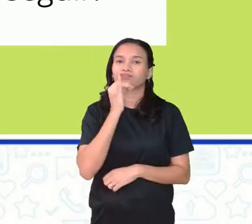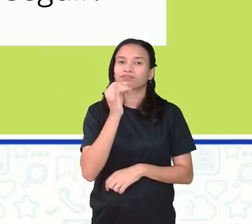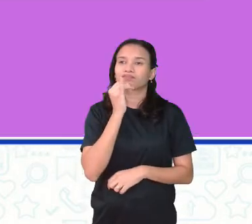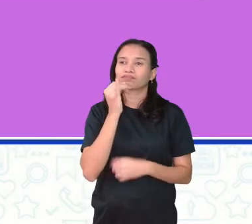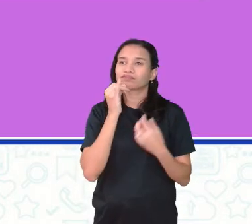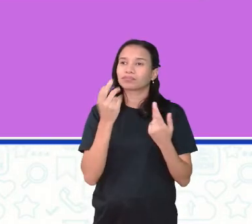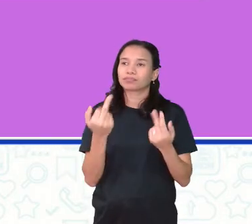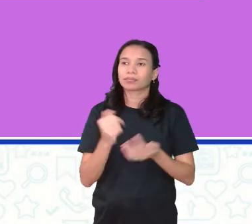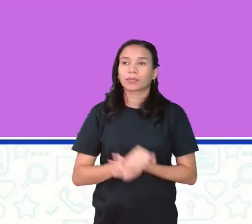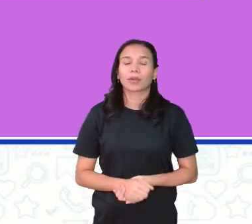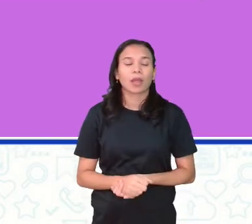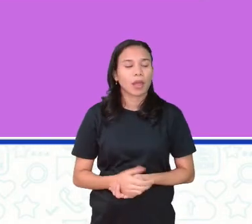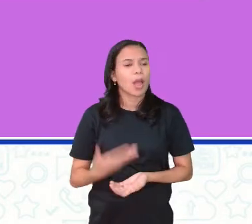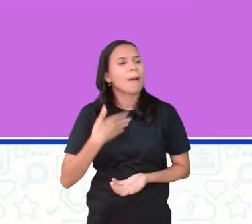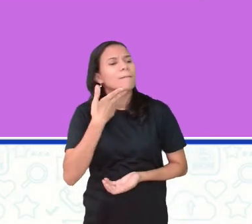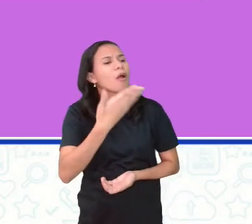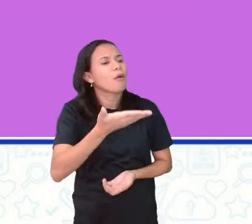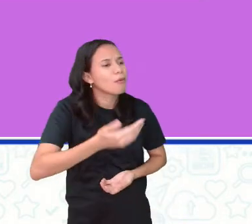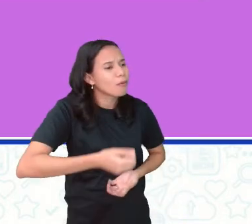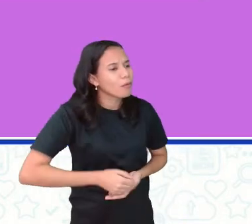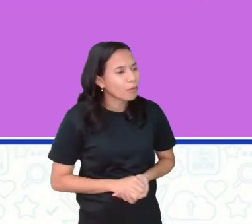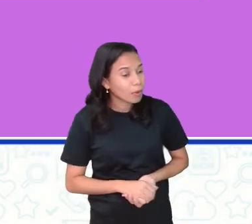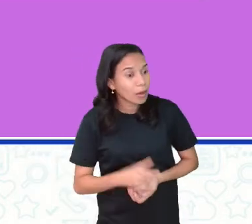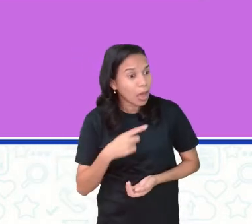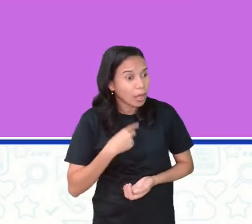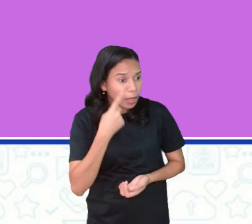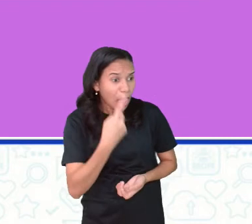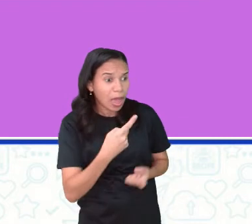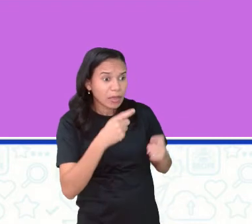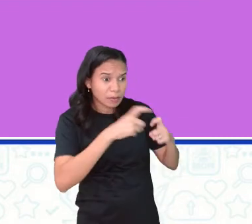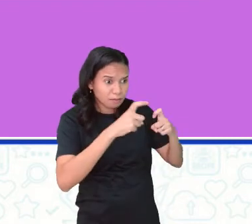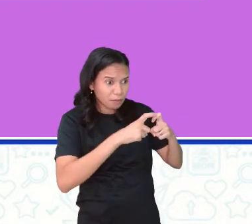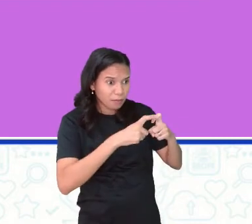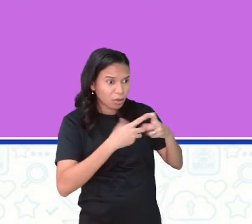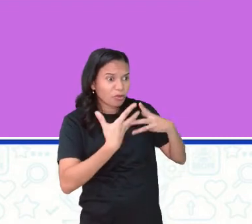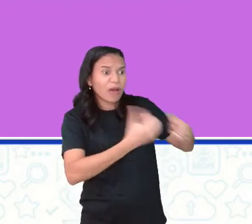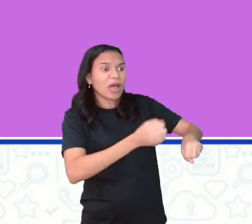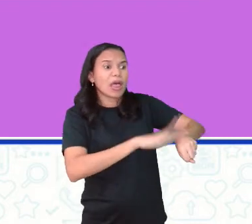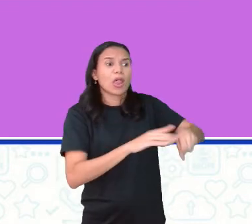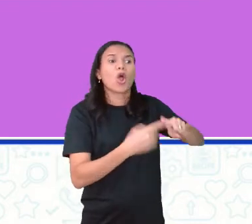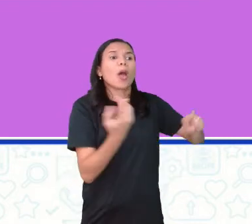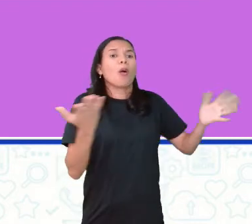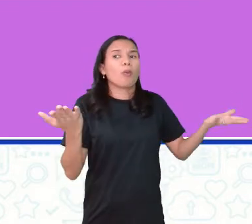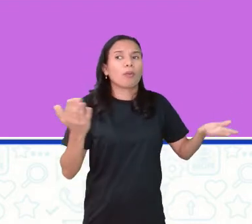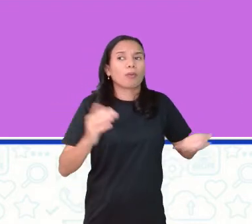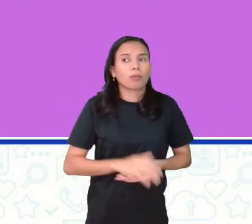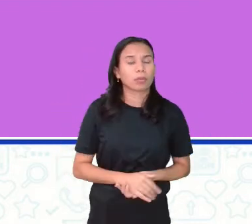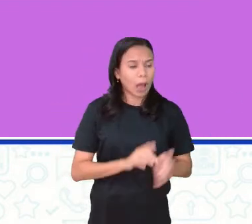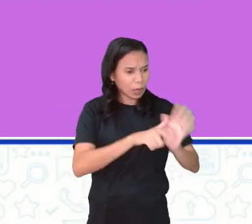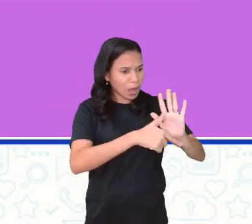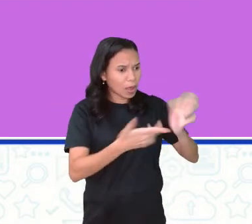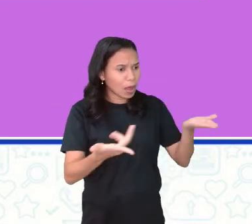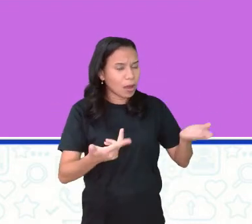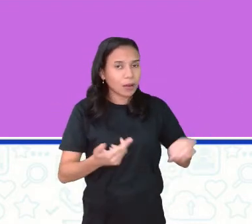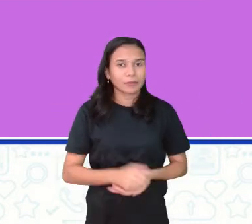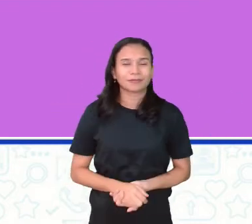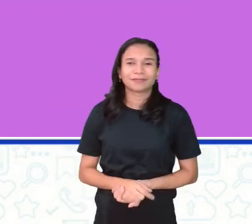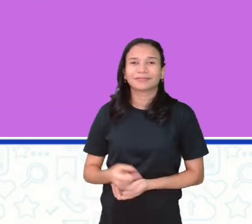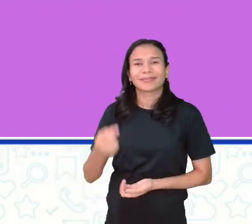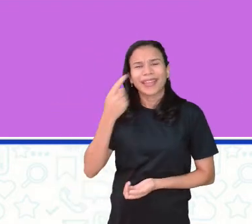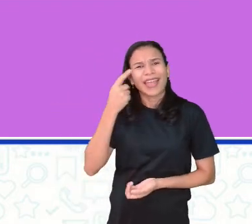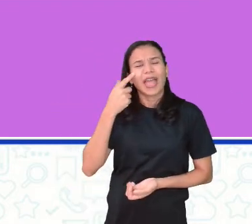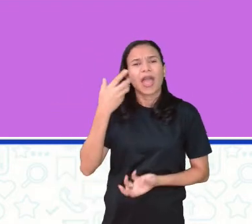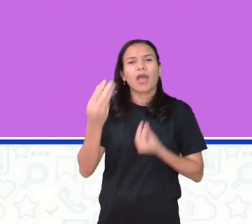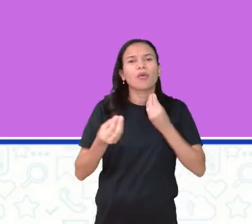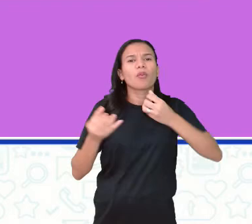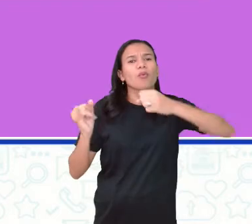para vocês. Pô, meu, esse doutor vai atender o povo ou não? Então, assim, né? Uma linguagem